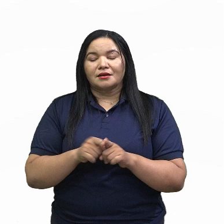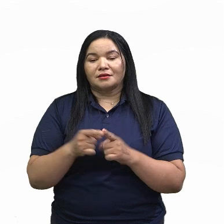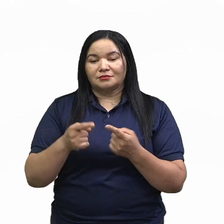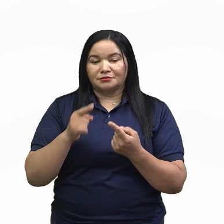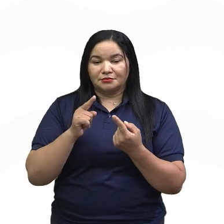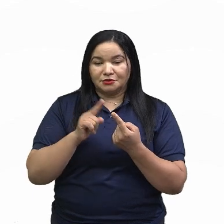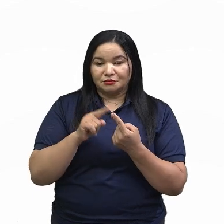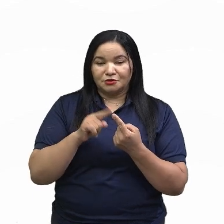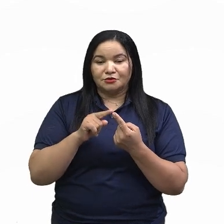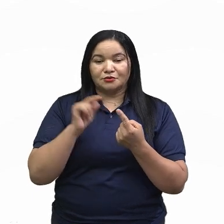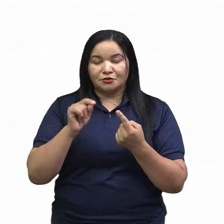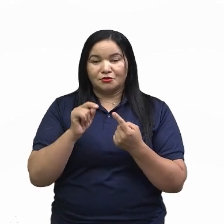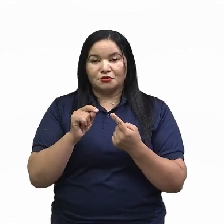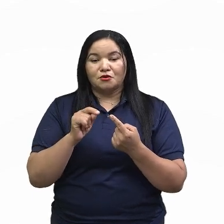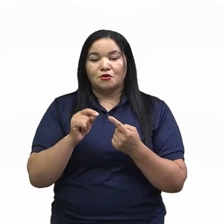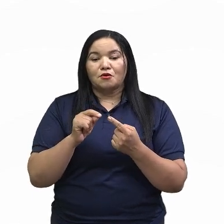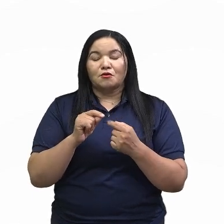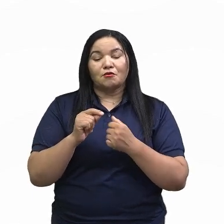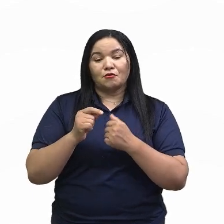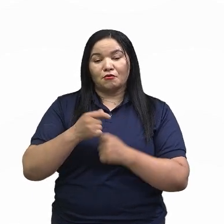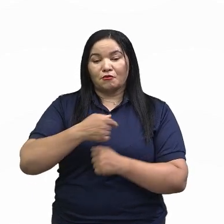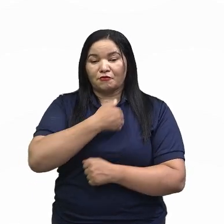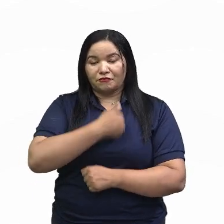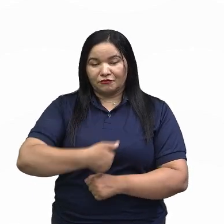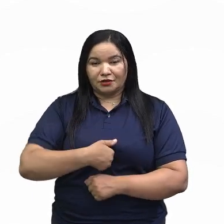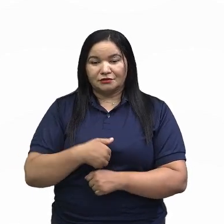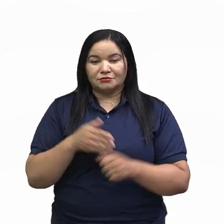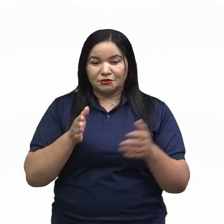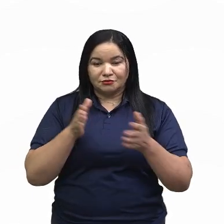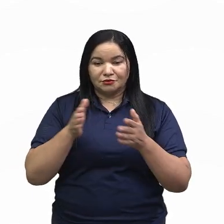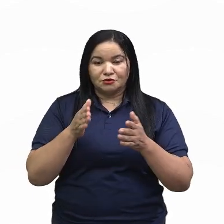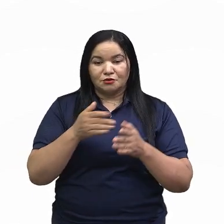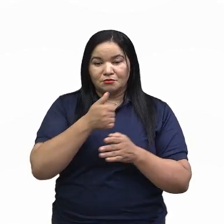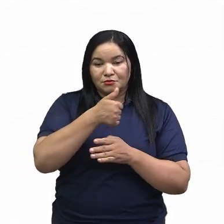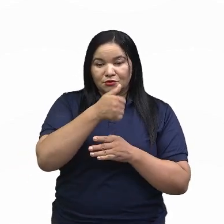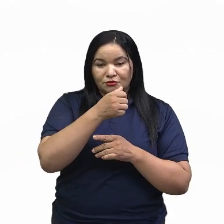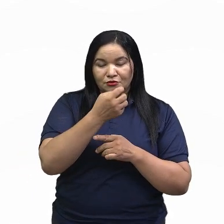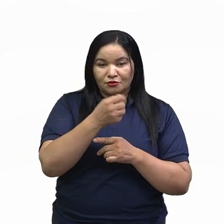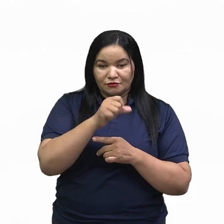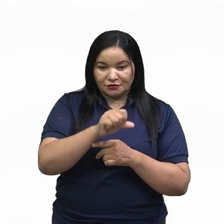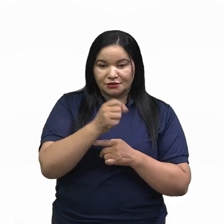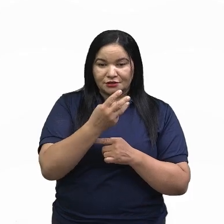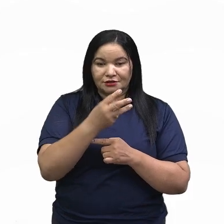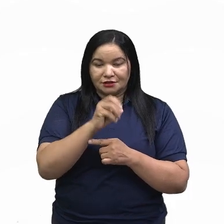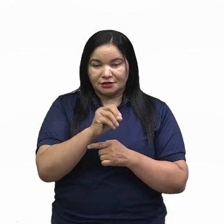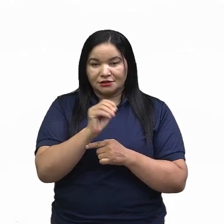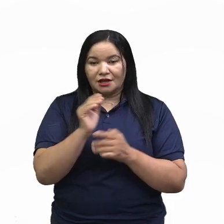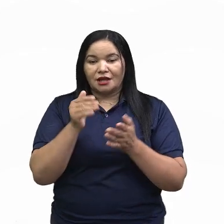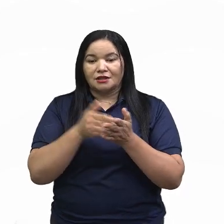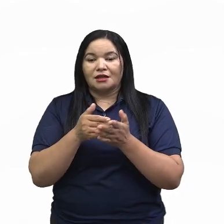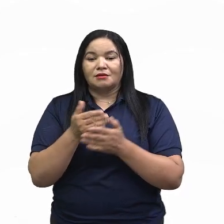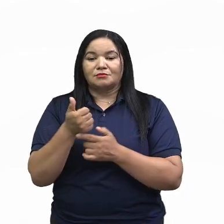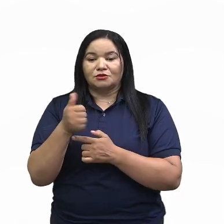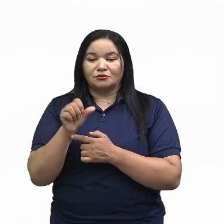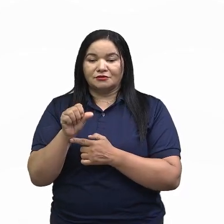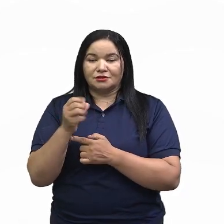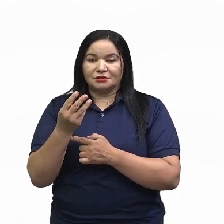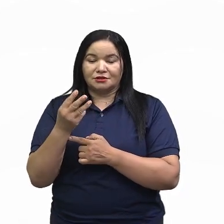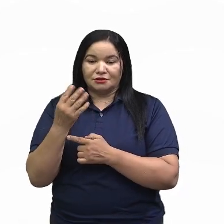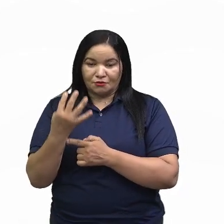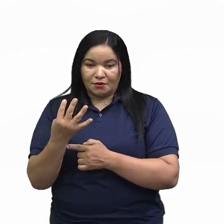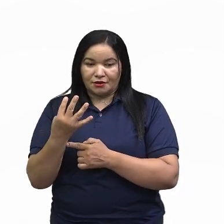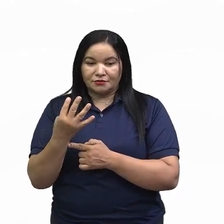o governo provisório, que vai entre 1930 até 1934, num